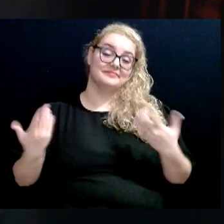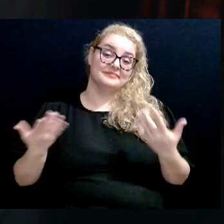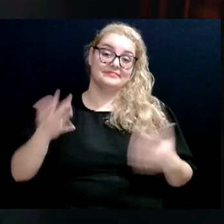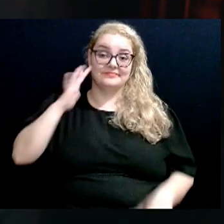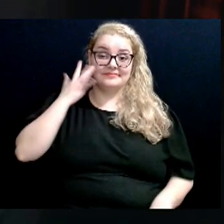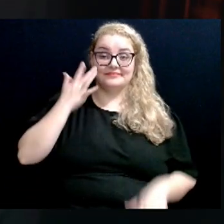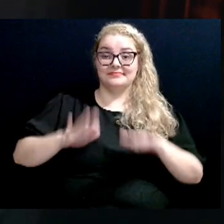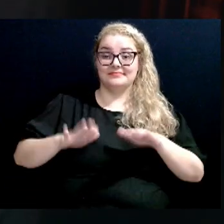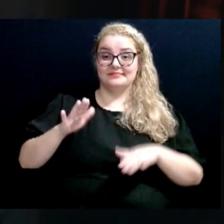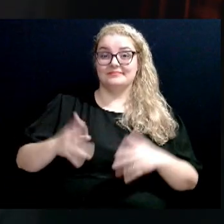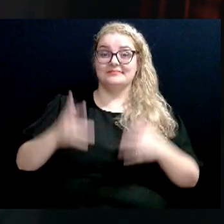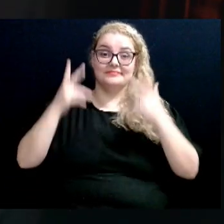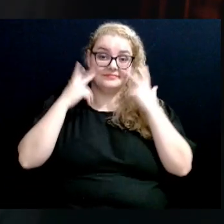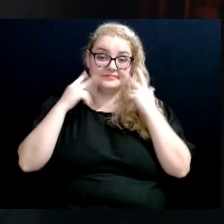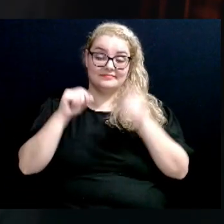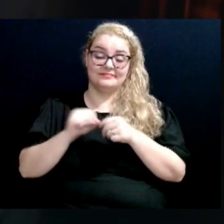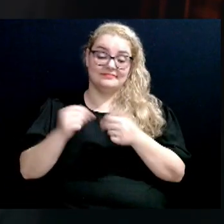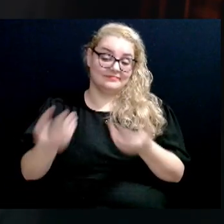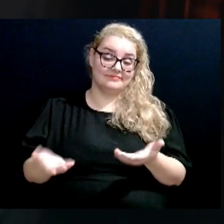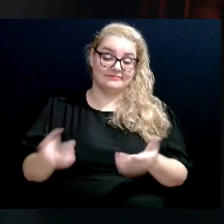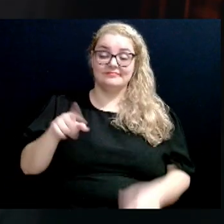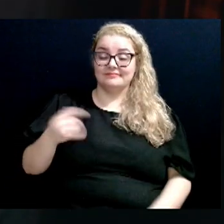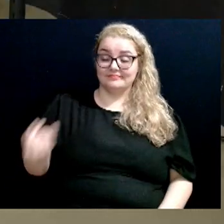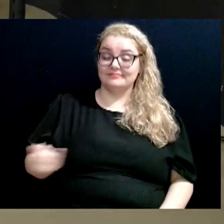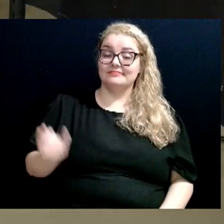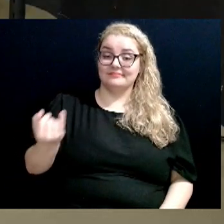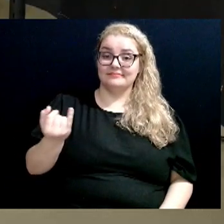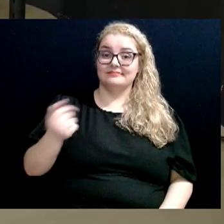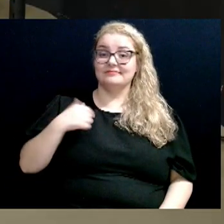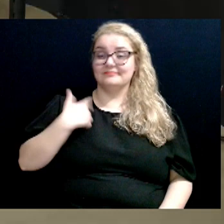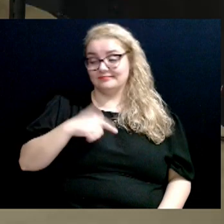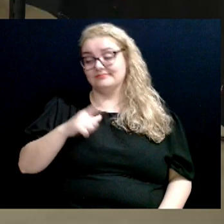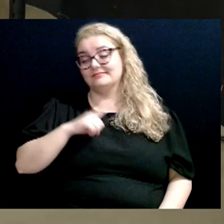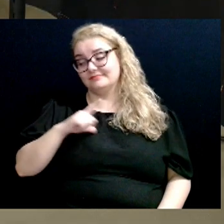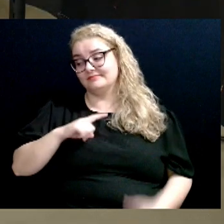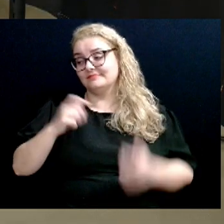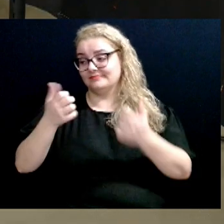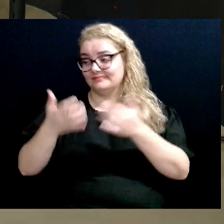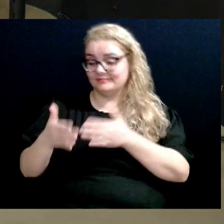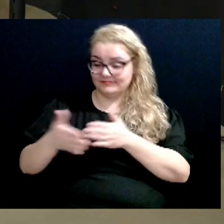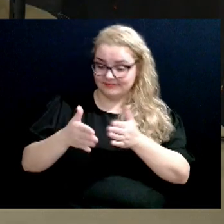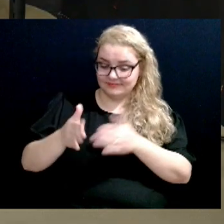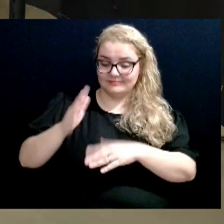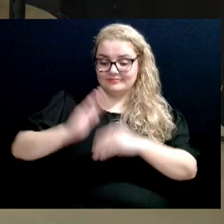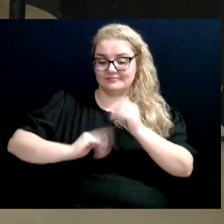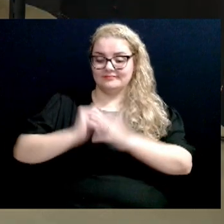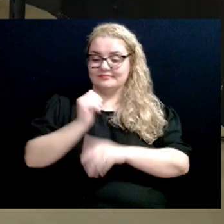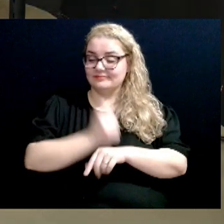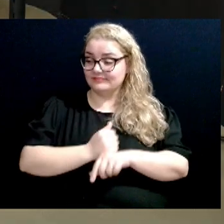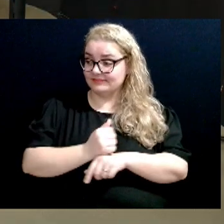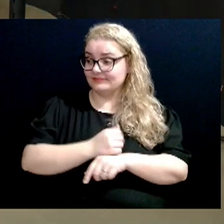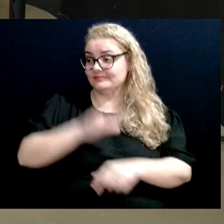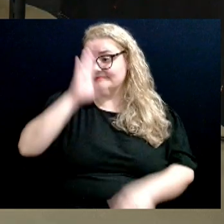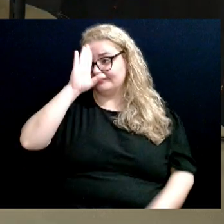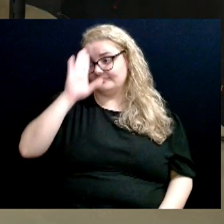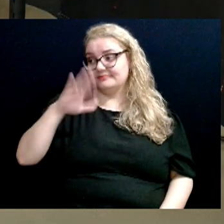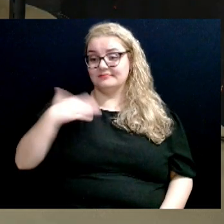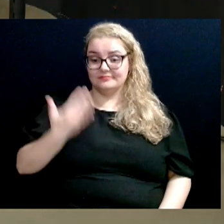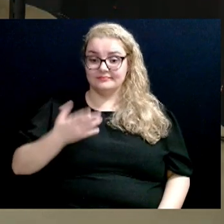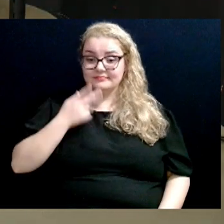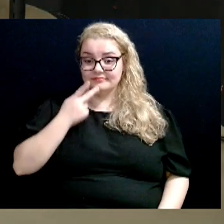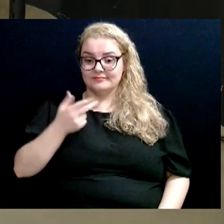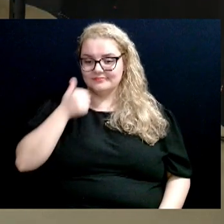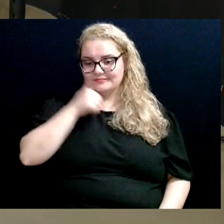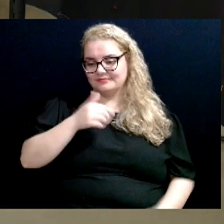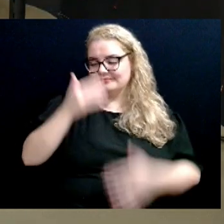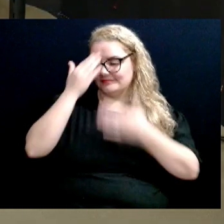isso, mas é importante a gente ter a orientação de profissionais, e principalmente quando a gente fala da mulher. Então, obrigada pela sensibilidade,